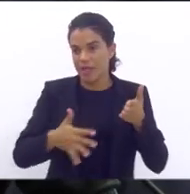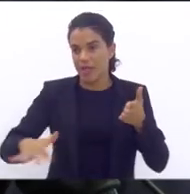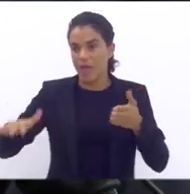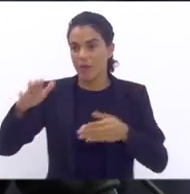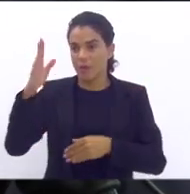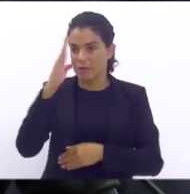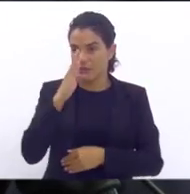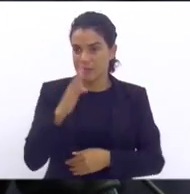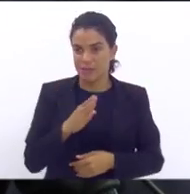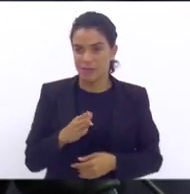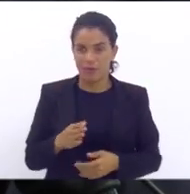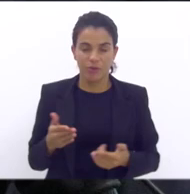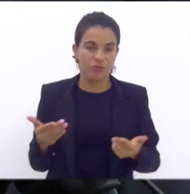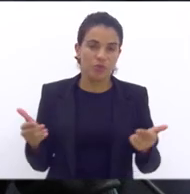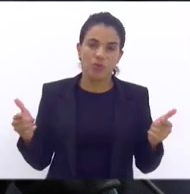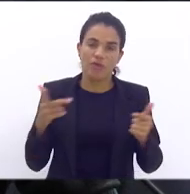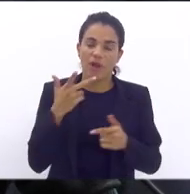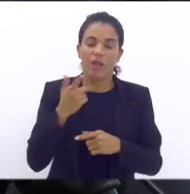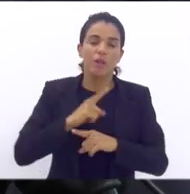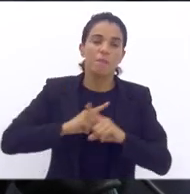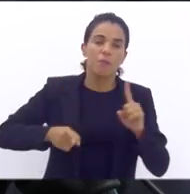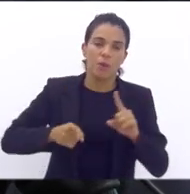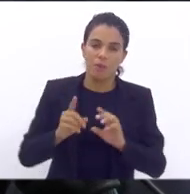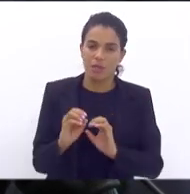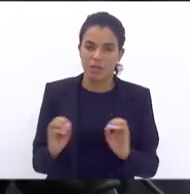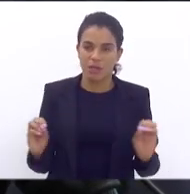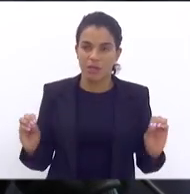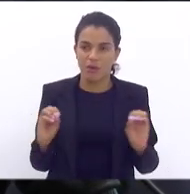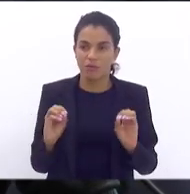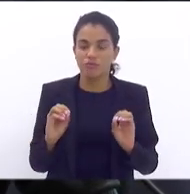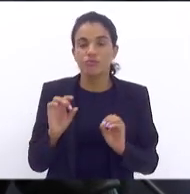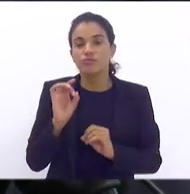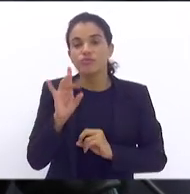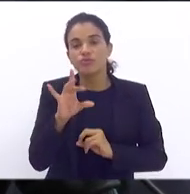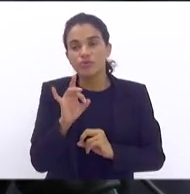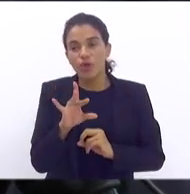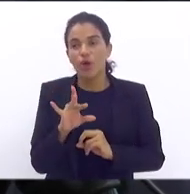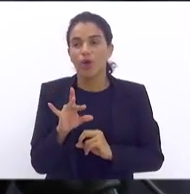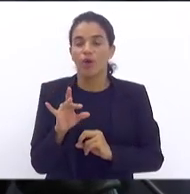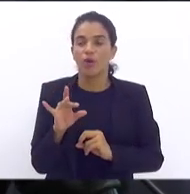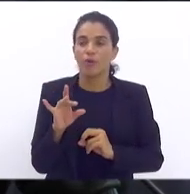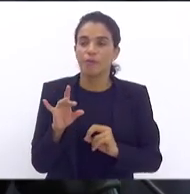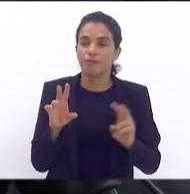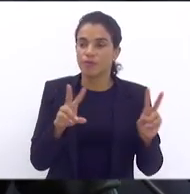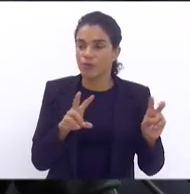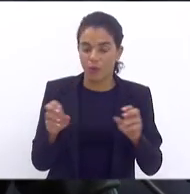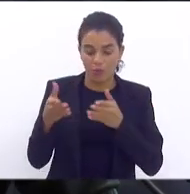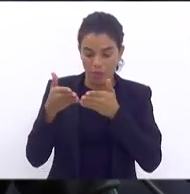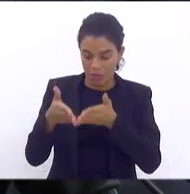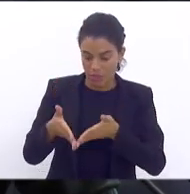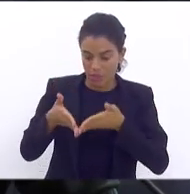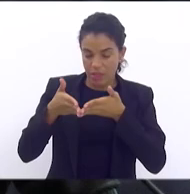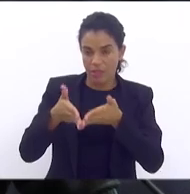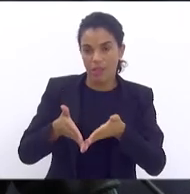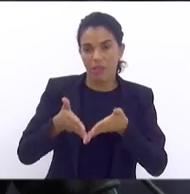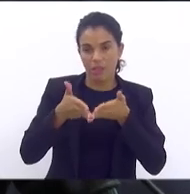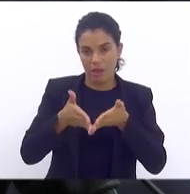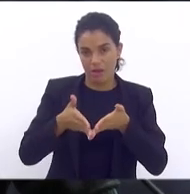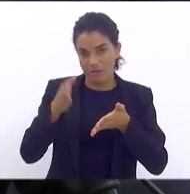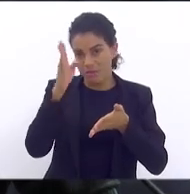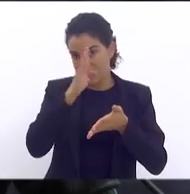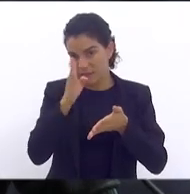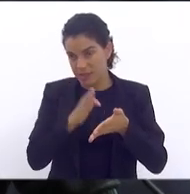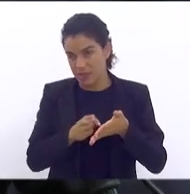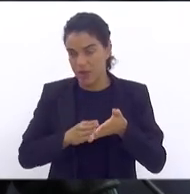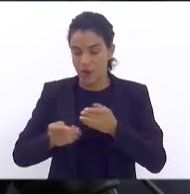brasileira. E você não está falando de não permitir a livre navegação. Você só está falando o seguinte, é uma condicionante. A livre navegação em água costeira, zona econômica